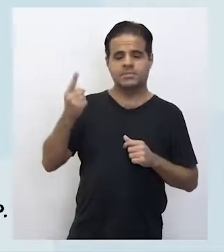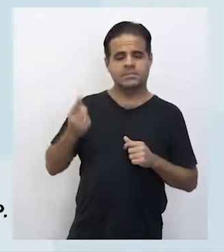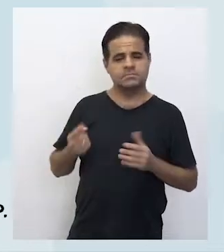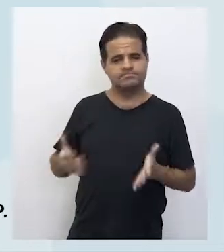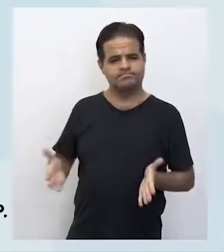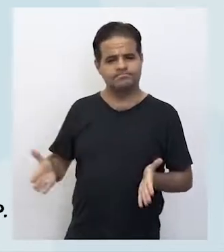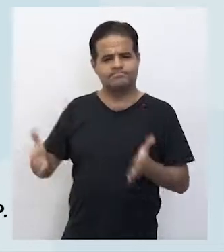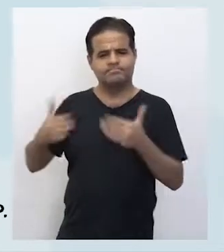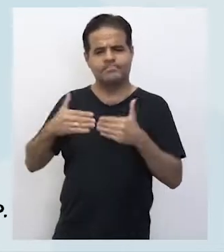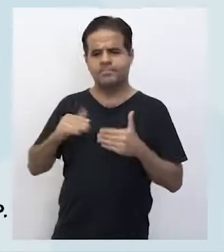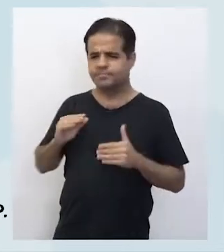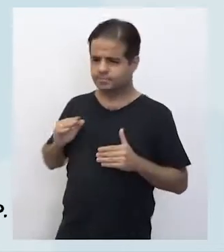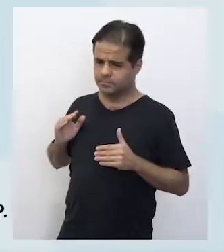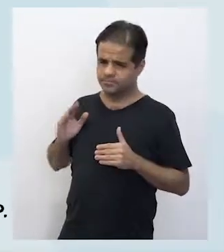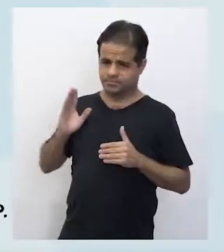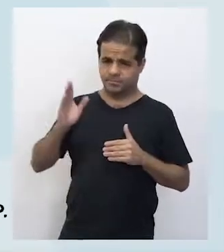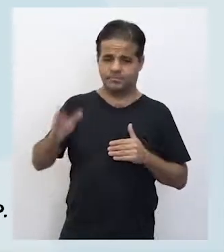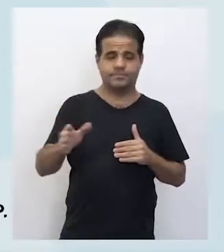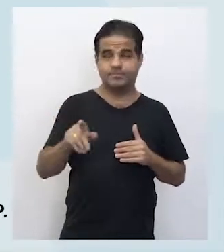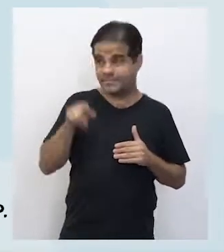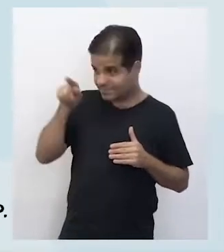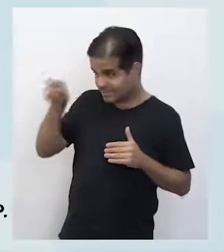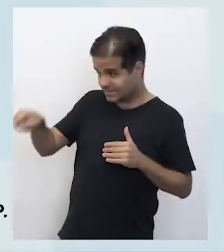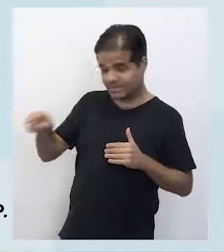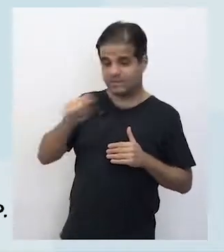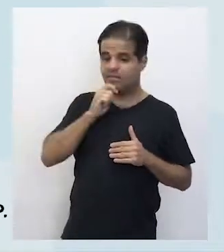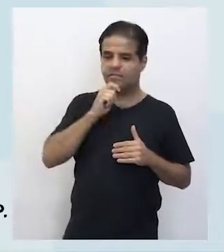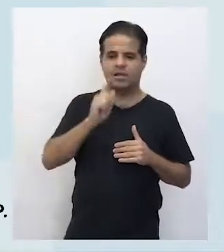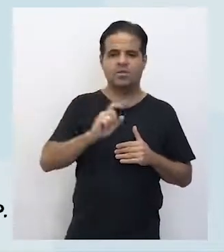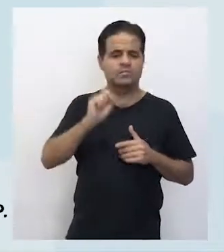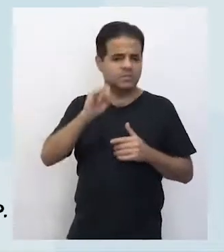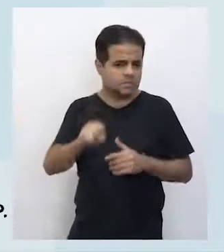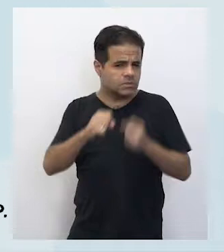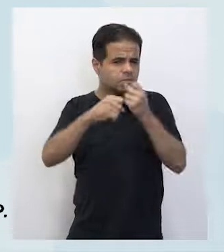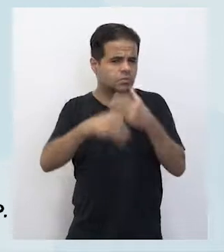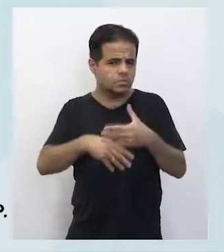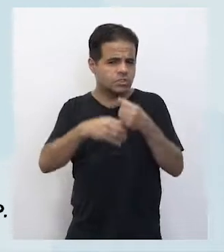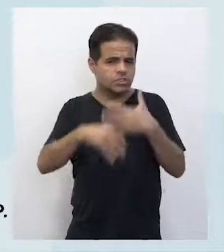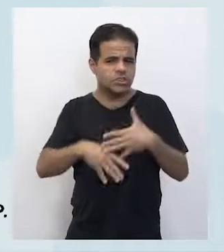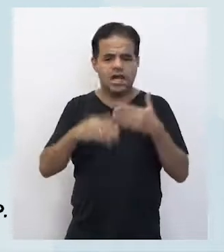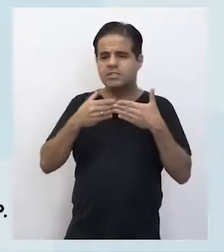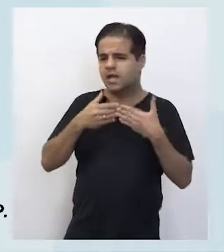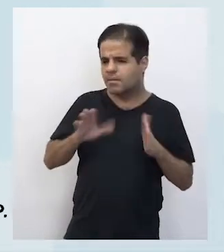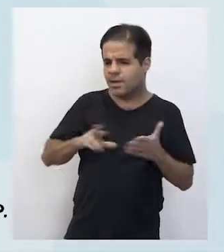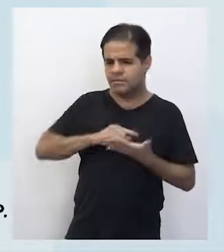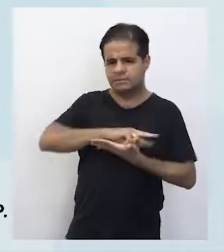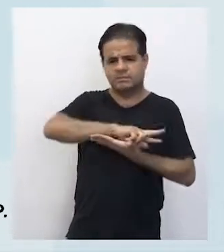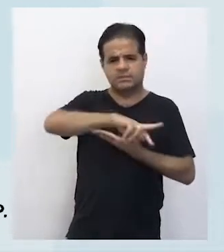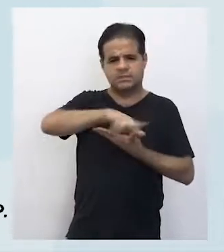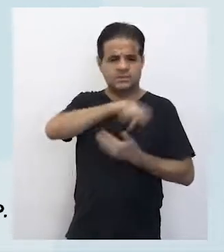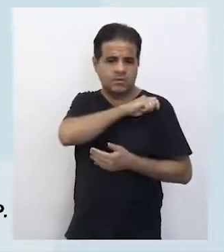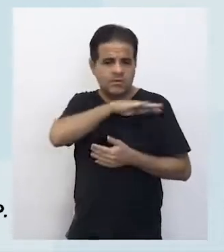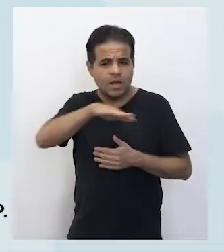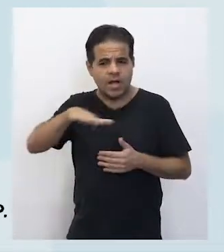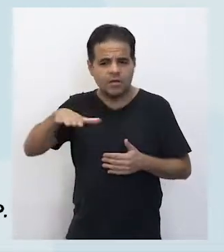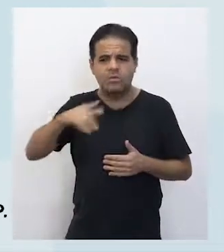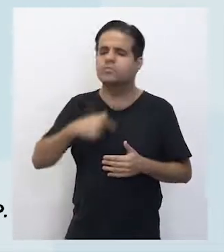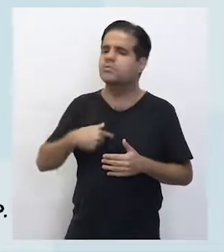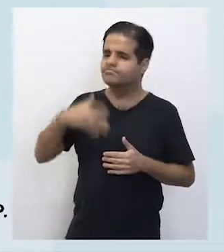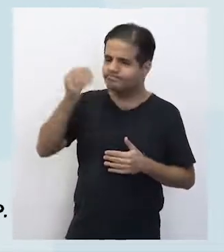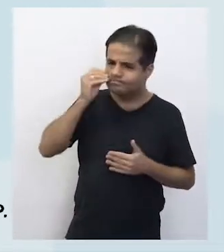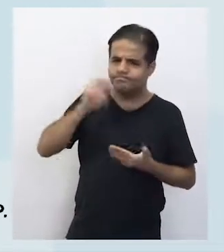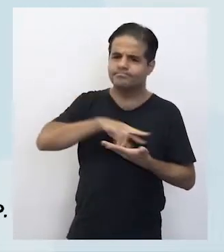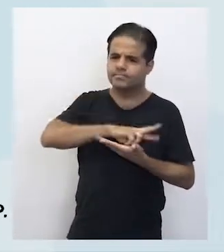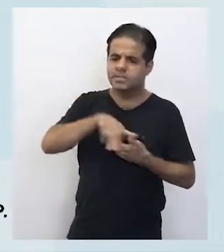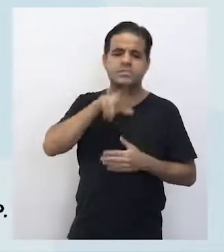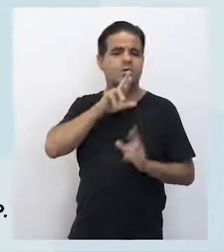acolhida foi mais direcionada, mas essa aqui não. Se o chat estivesse aberto aqui com os variados alunos, eu ia ter